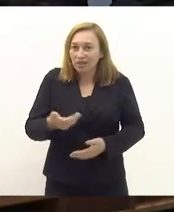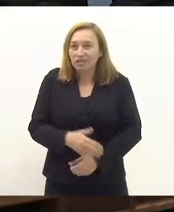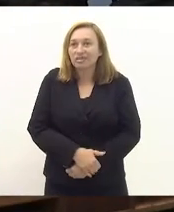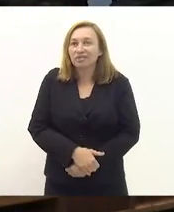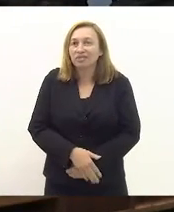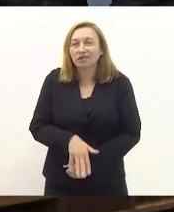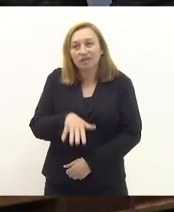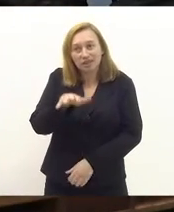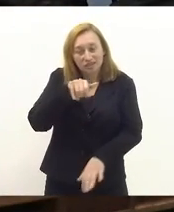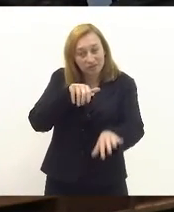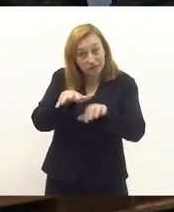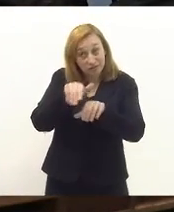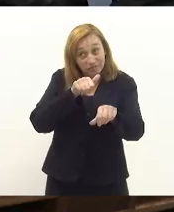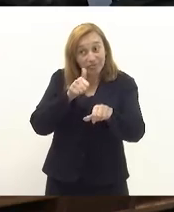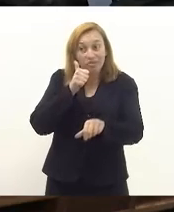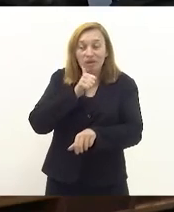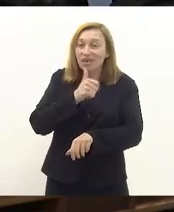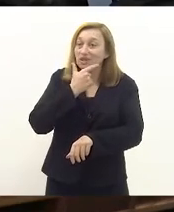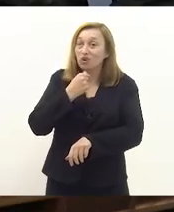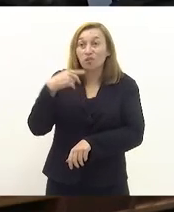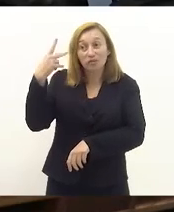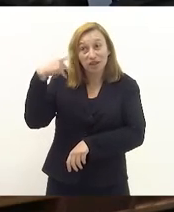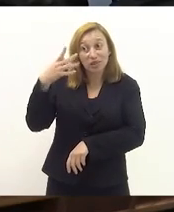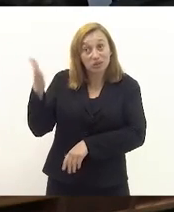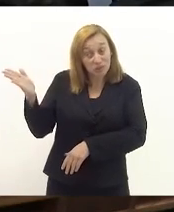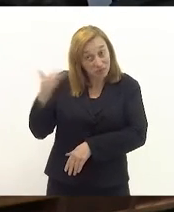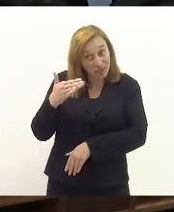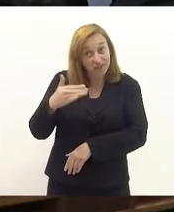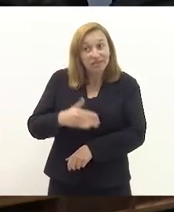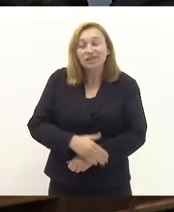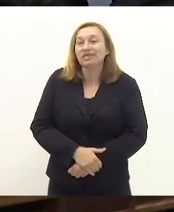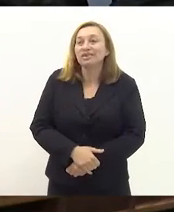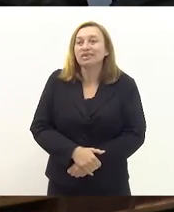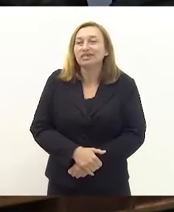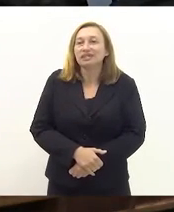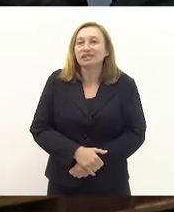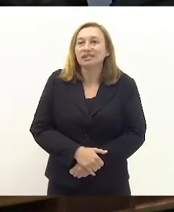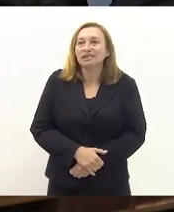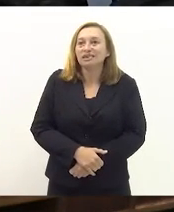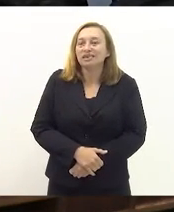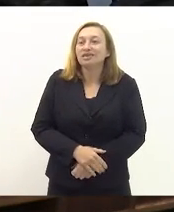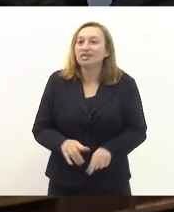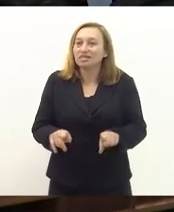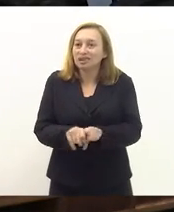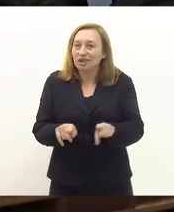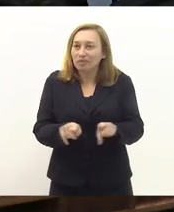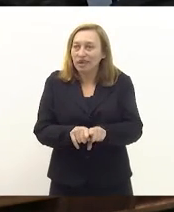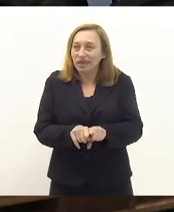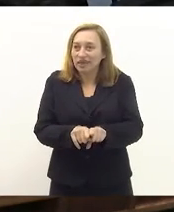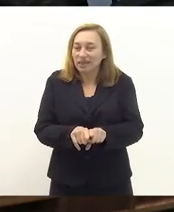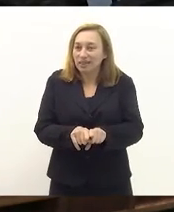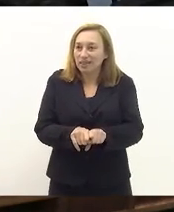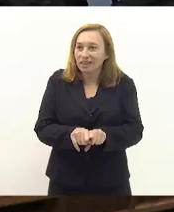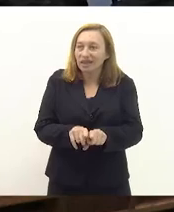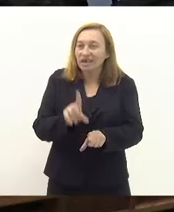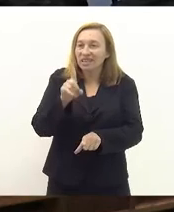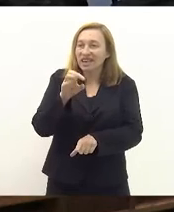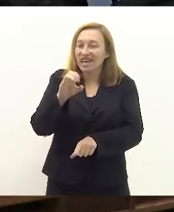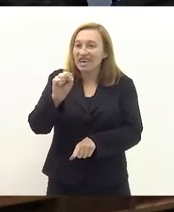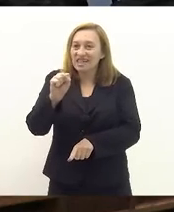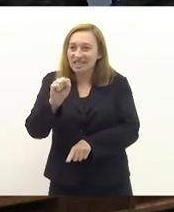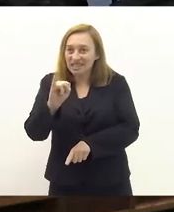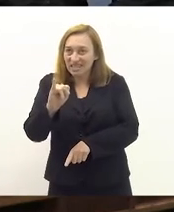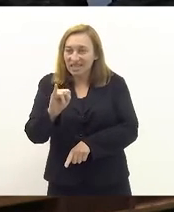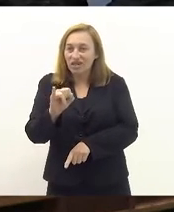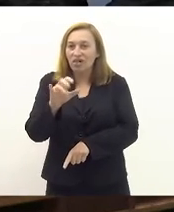os vereadores e vereadoras agora e as músicas da câmera também as vereadoras desde Rosinha